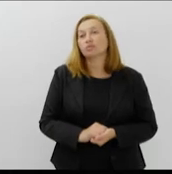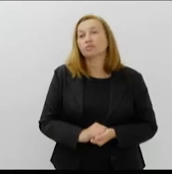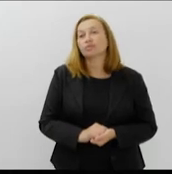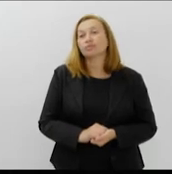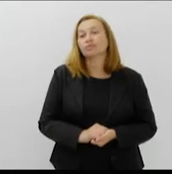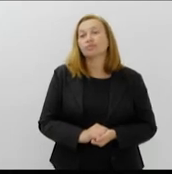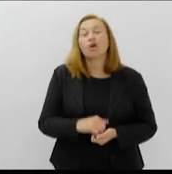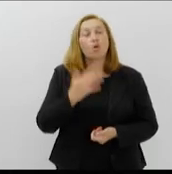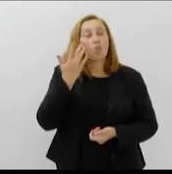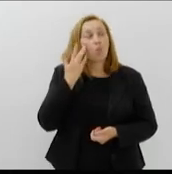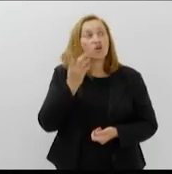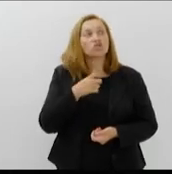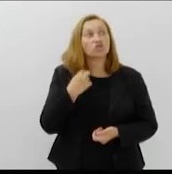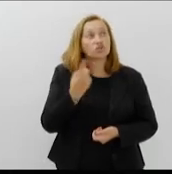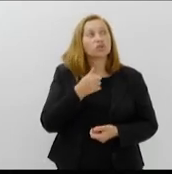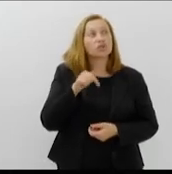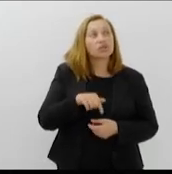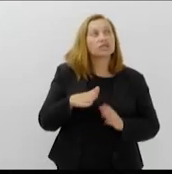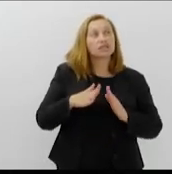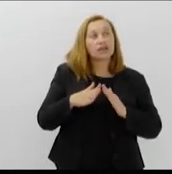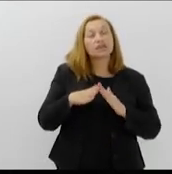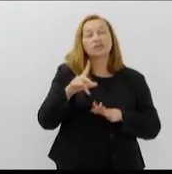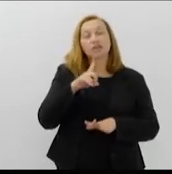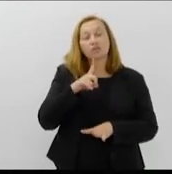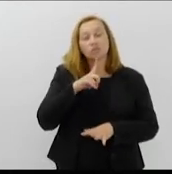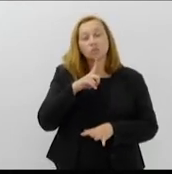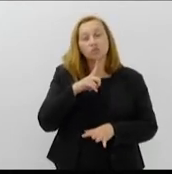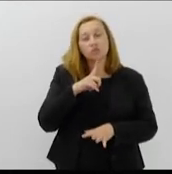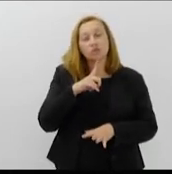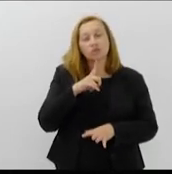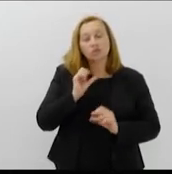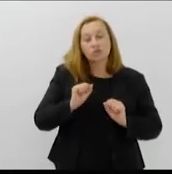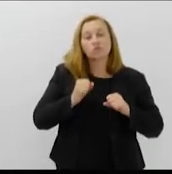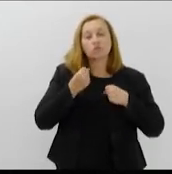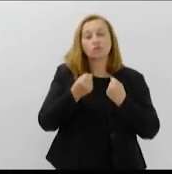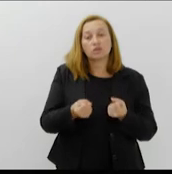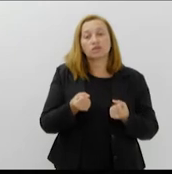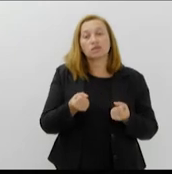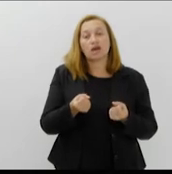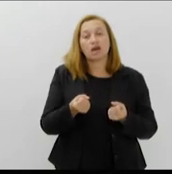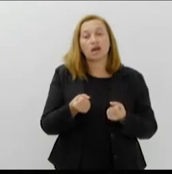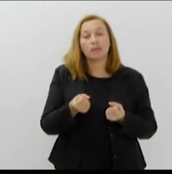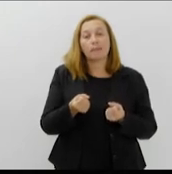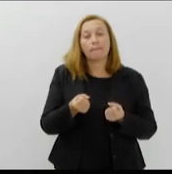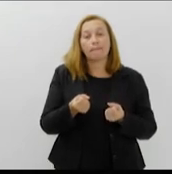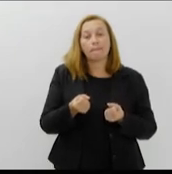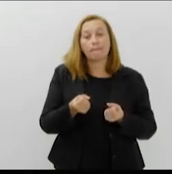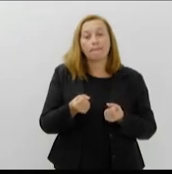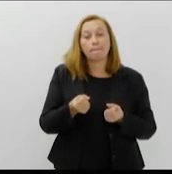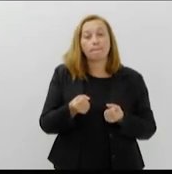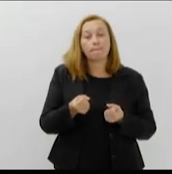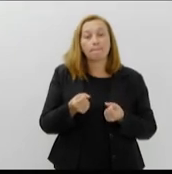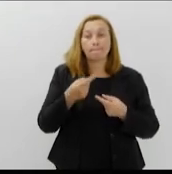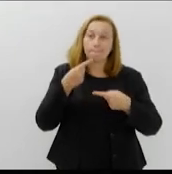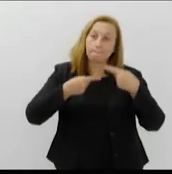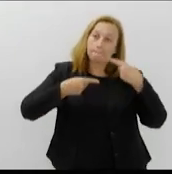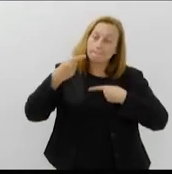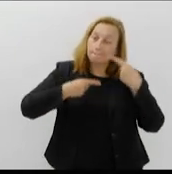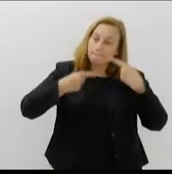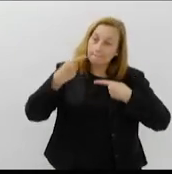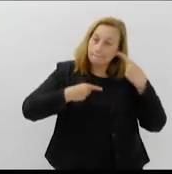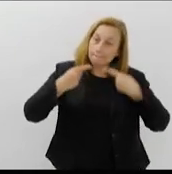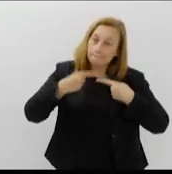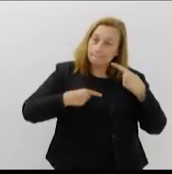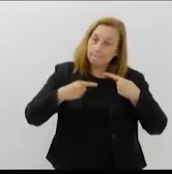eu acho que nós, aqui nesta casa, temos que nos debruçar, fazermos discussões,